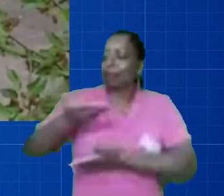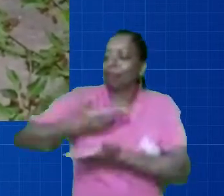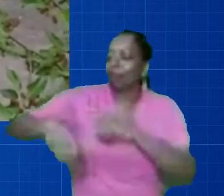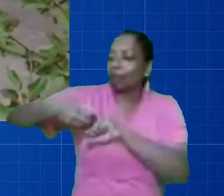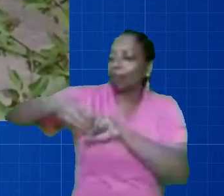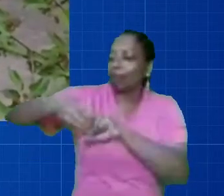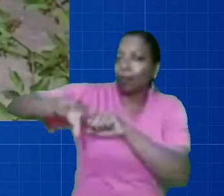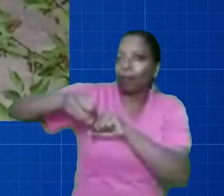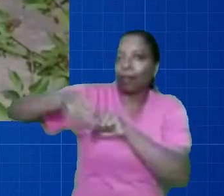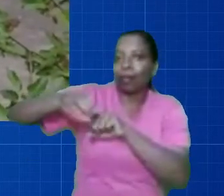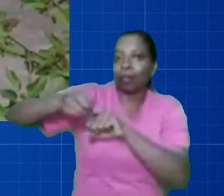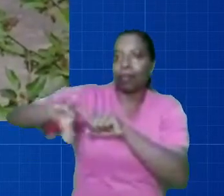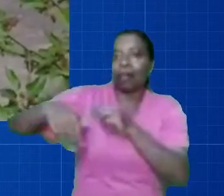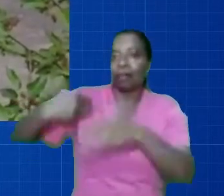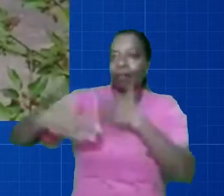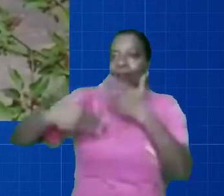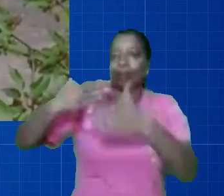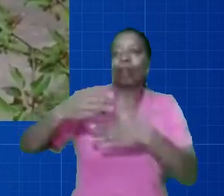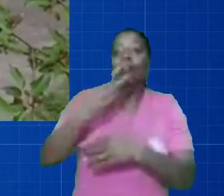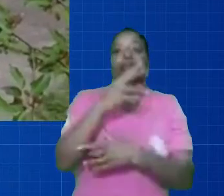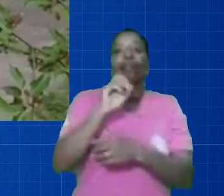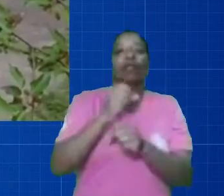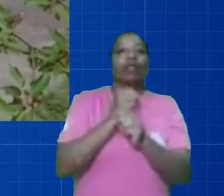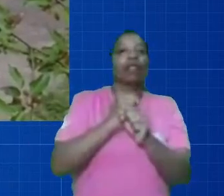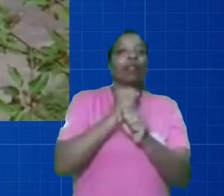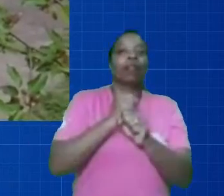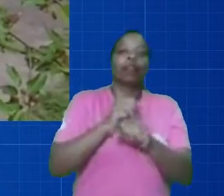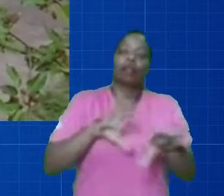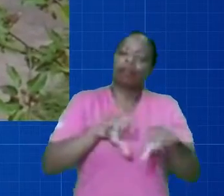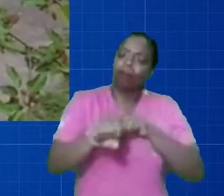que aconteceu só contribuiu, né?